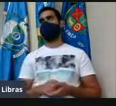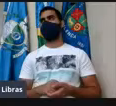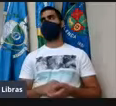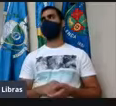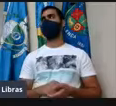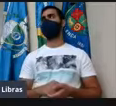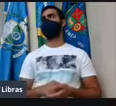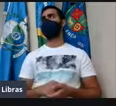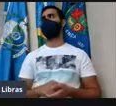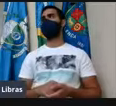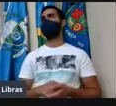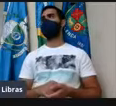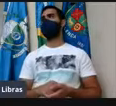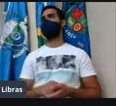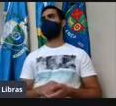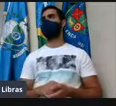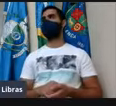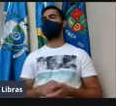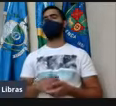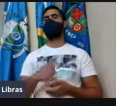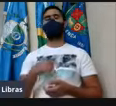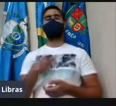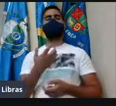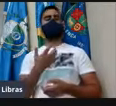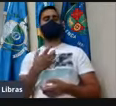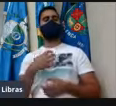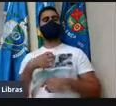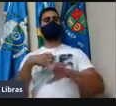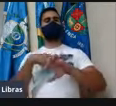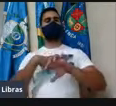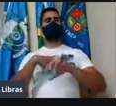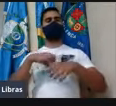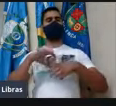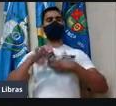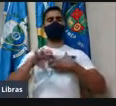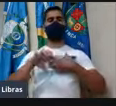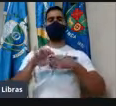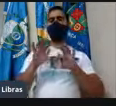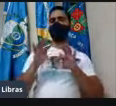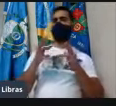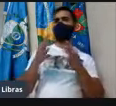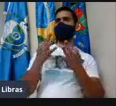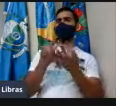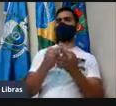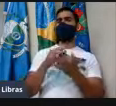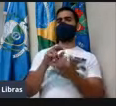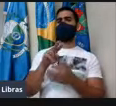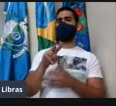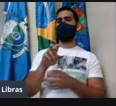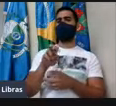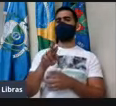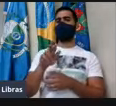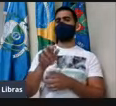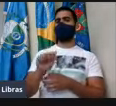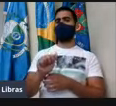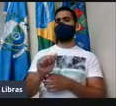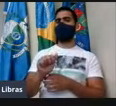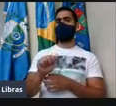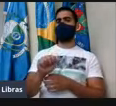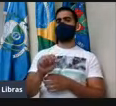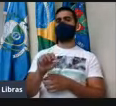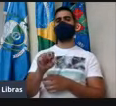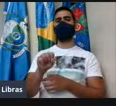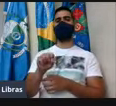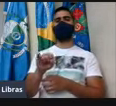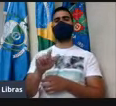aqui me solidarizar e ombrear a família, a dona Vera, o seu